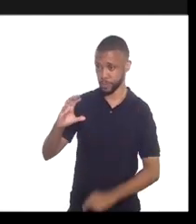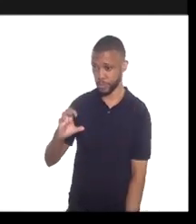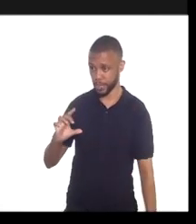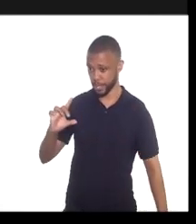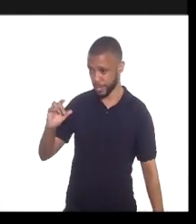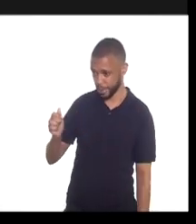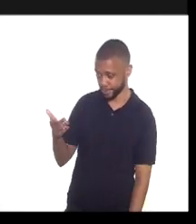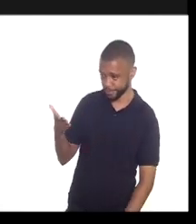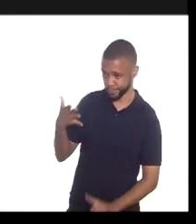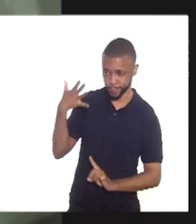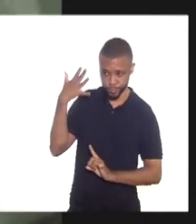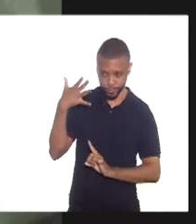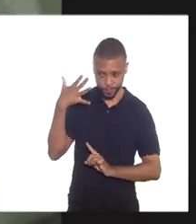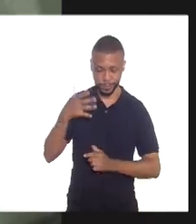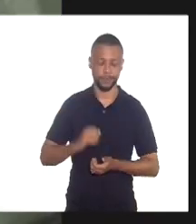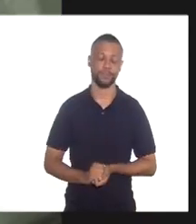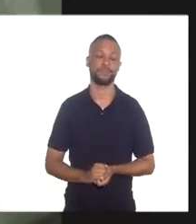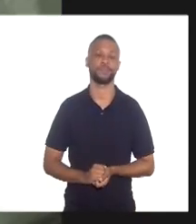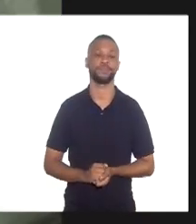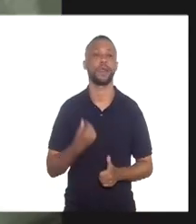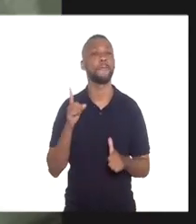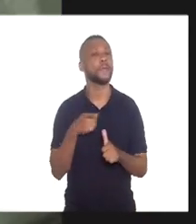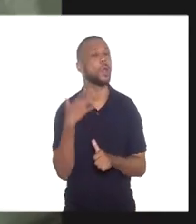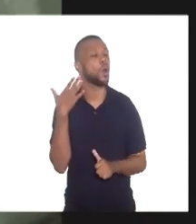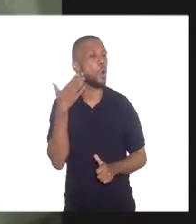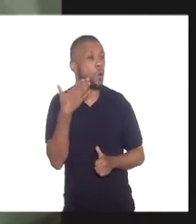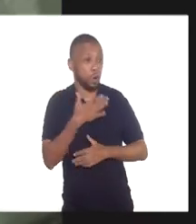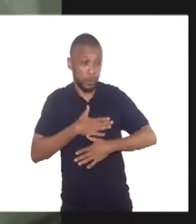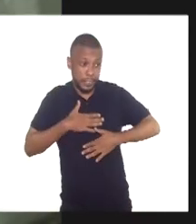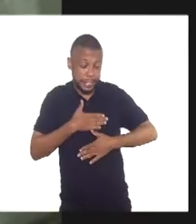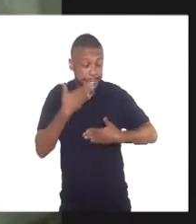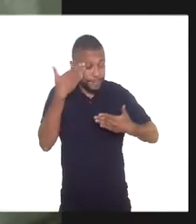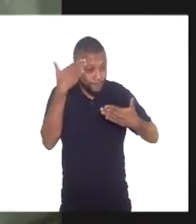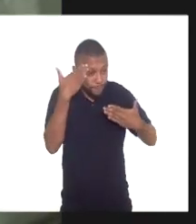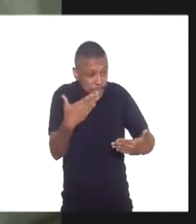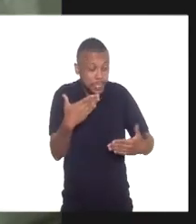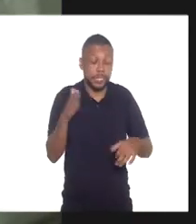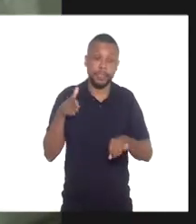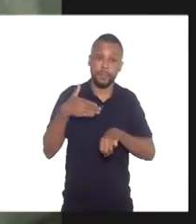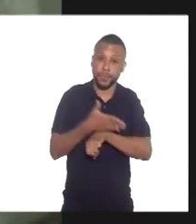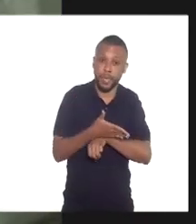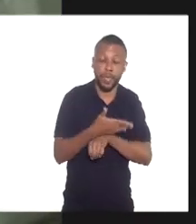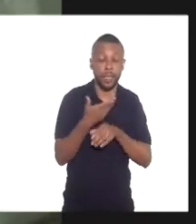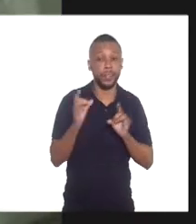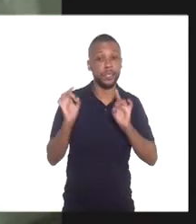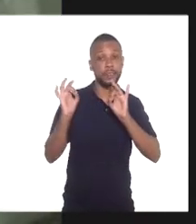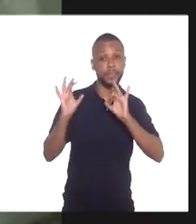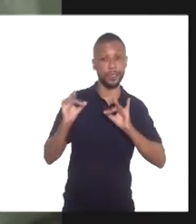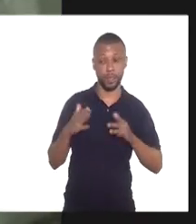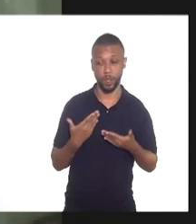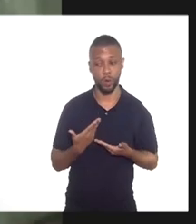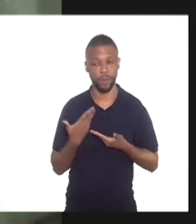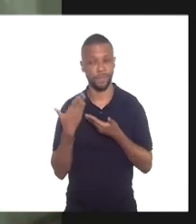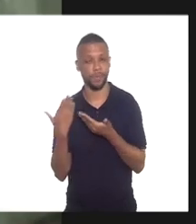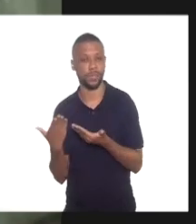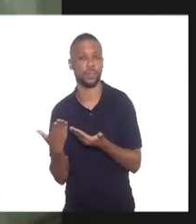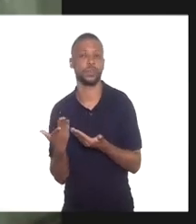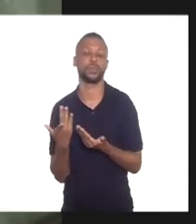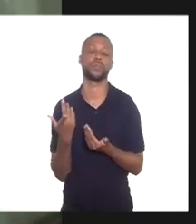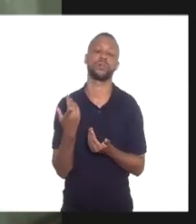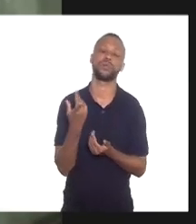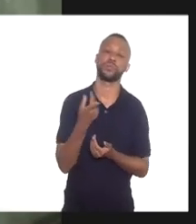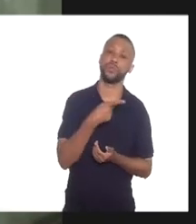Gostaria aqui de agradecer, né, a participação, esse convite especial do Dr. Mauro, da doutora Magda, do